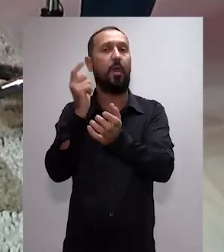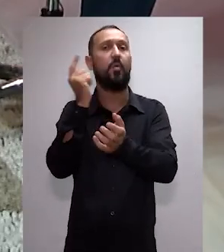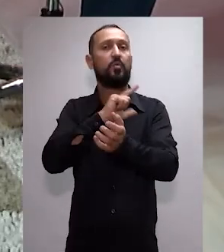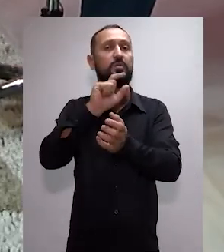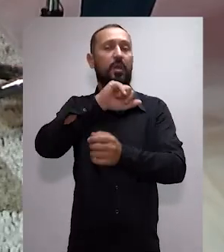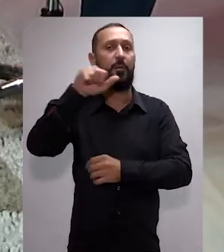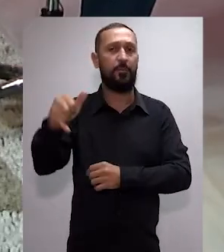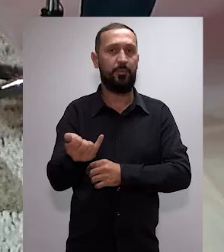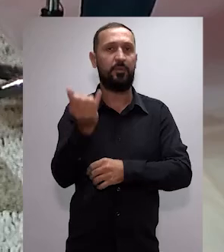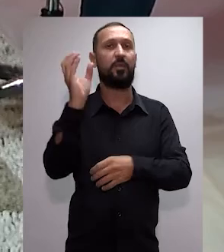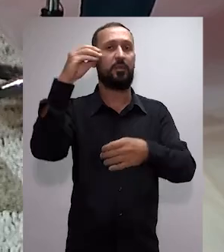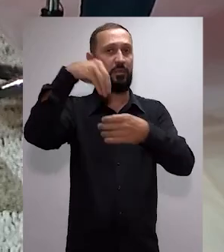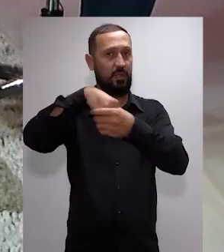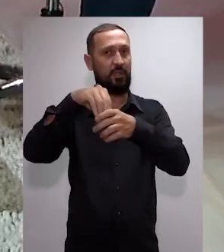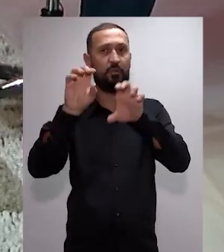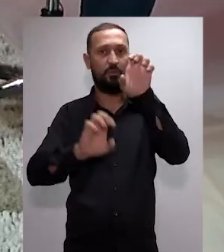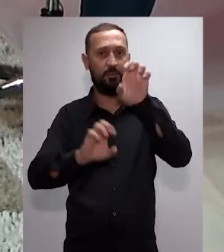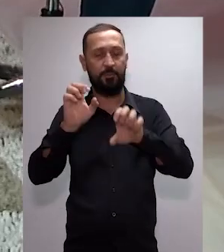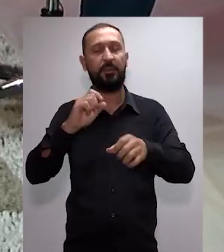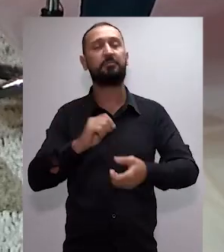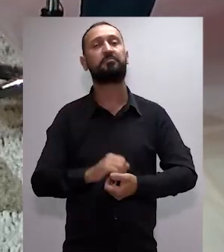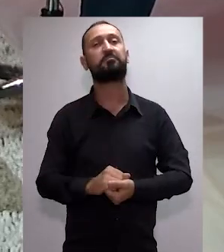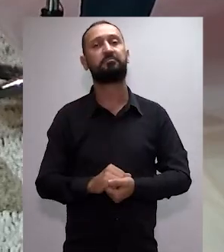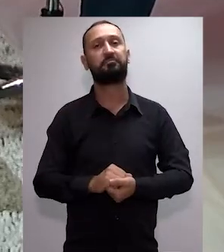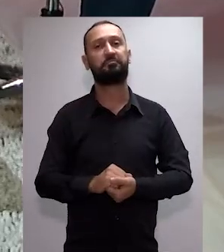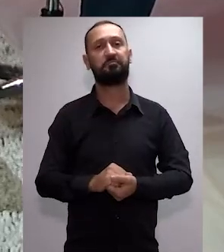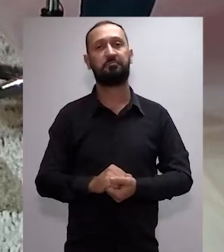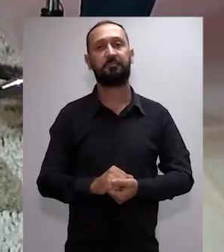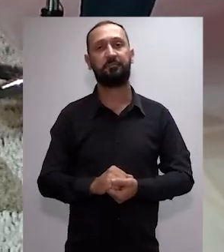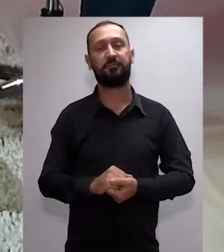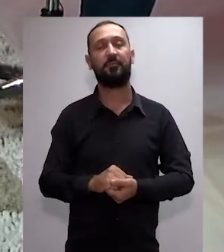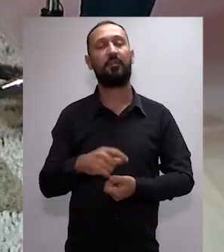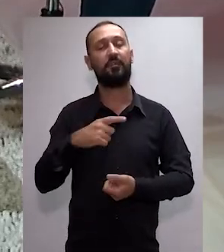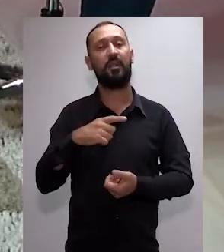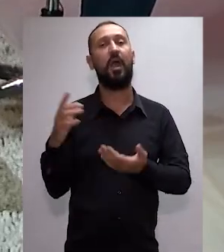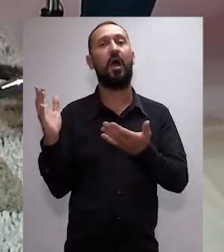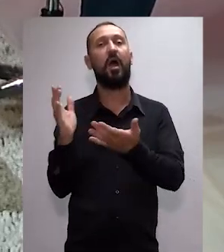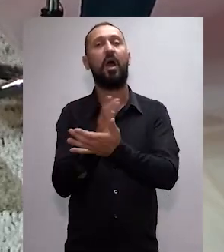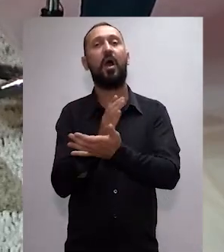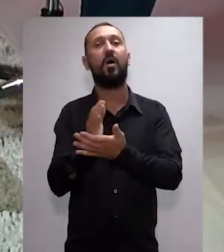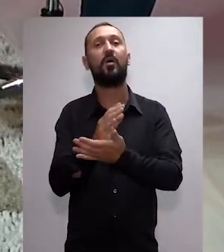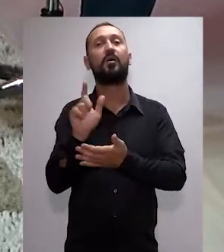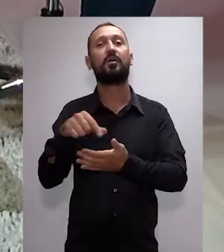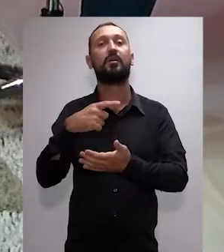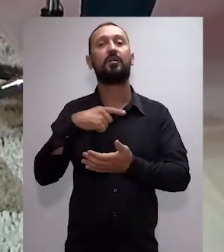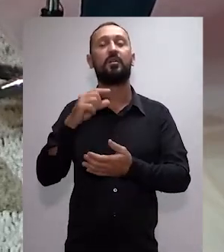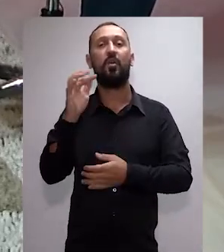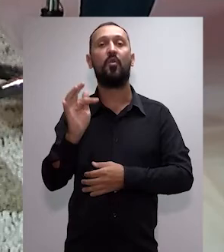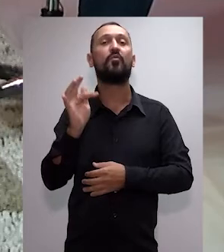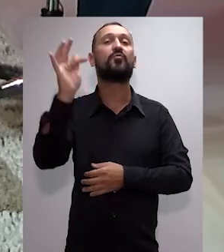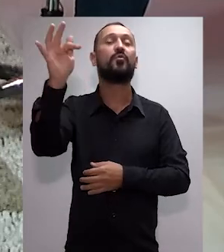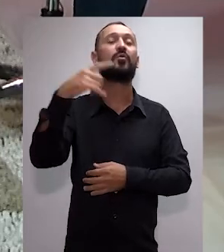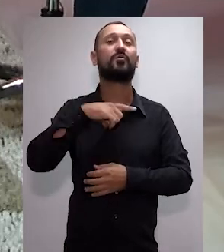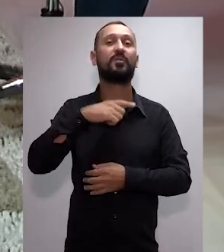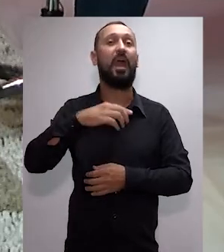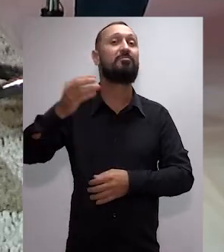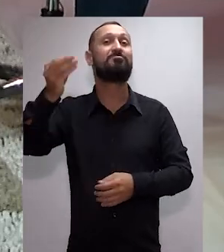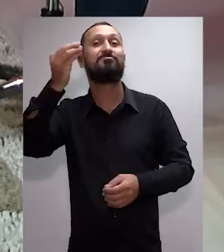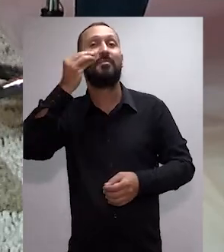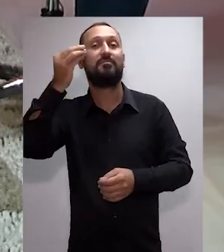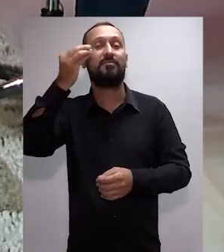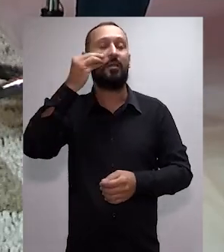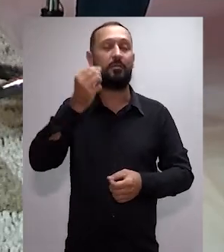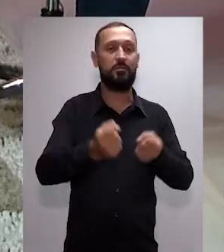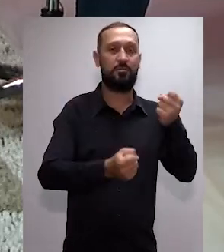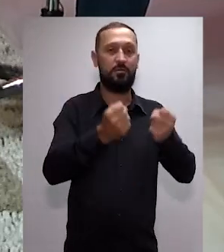para conseguir uma oportunidade de crescimento nessa empresa. E também tem aqueles que a gente fala que é os futuros aventureiros, né? Que